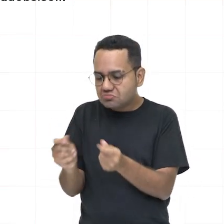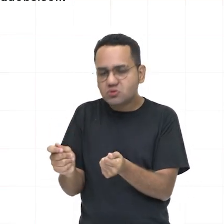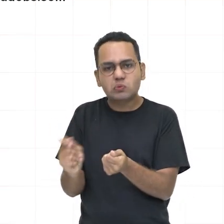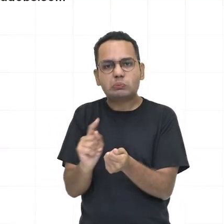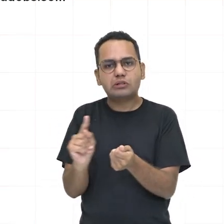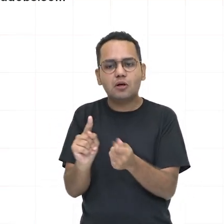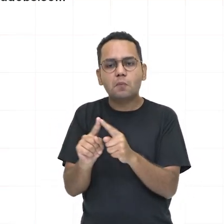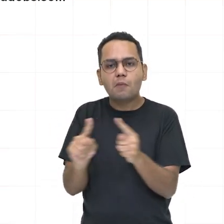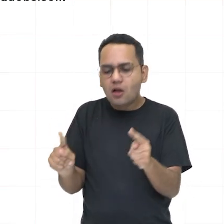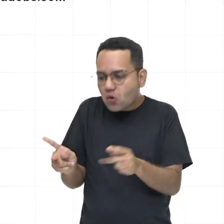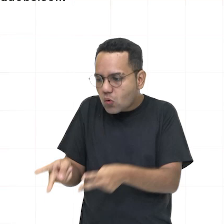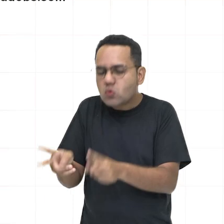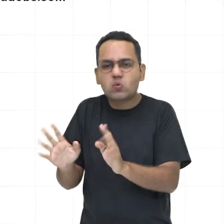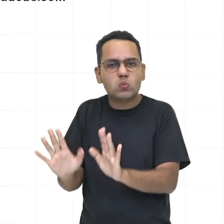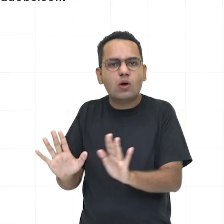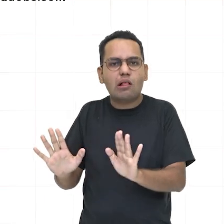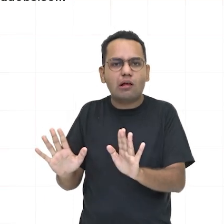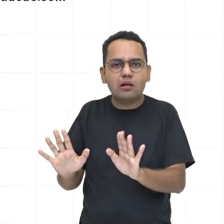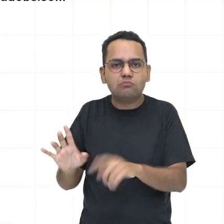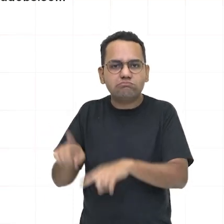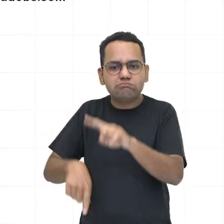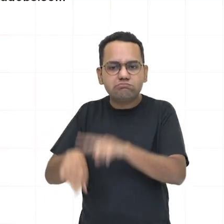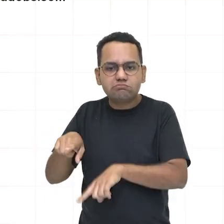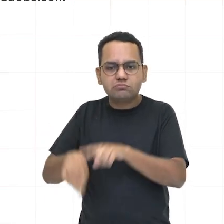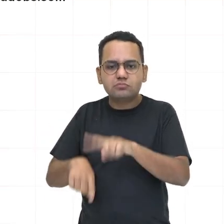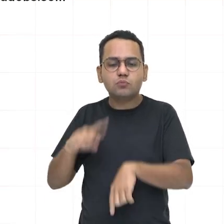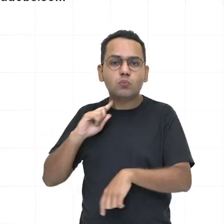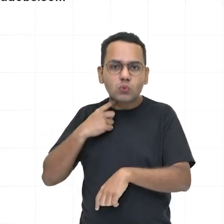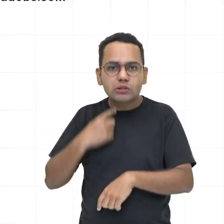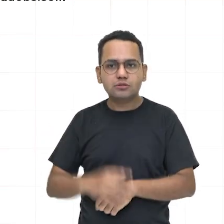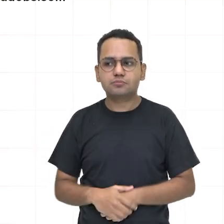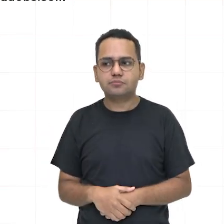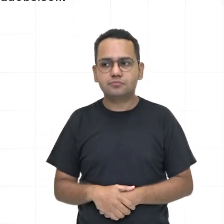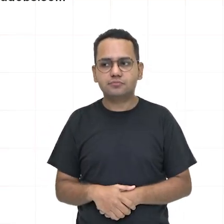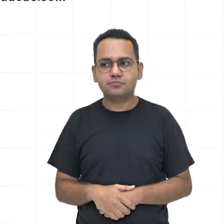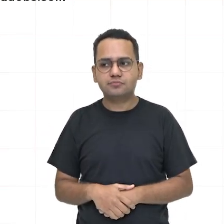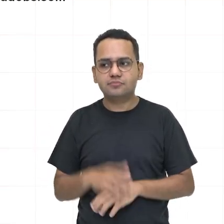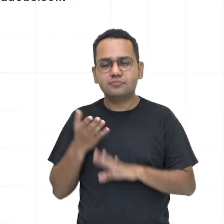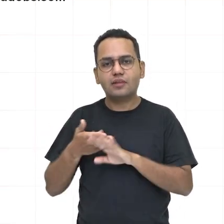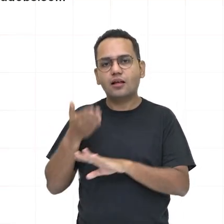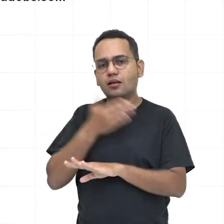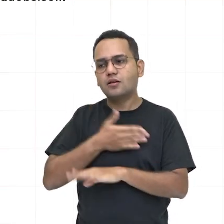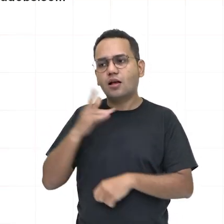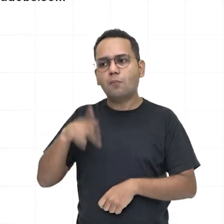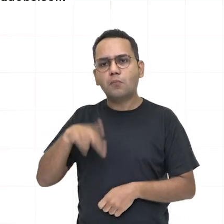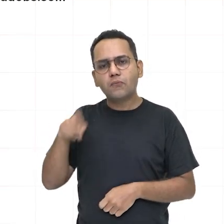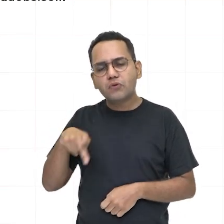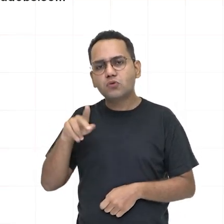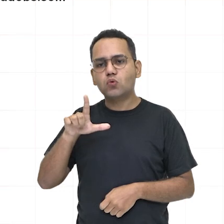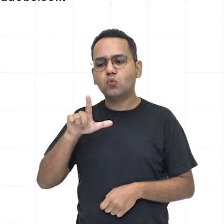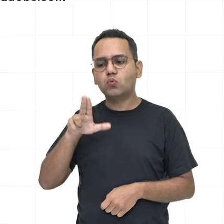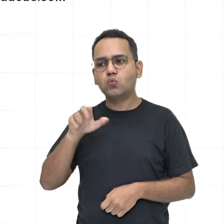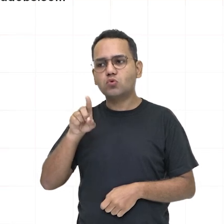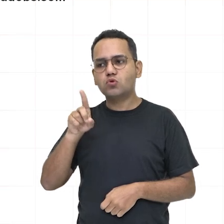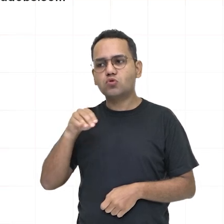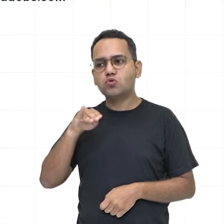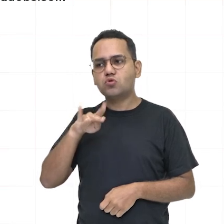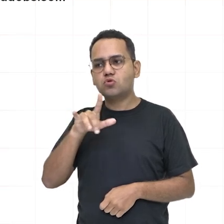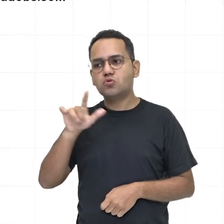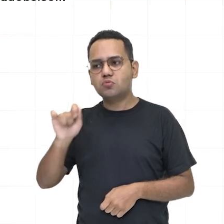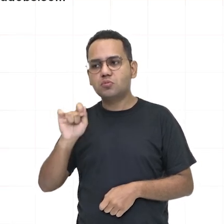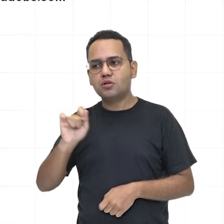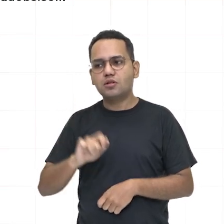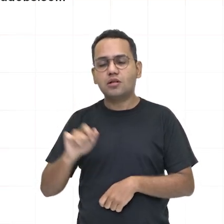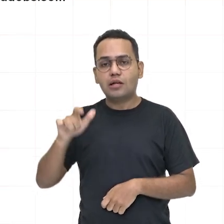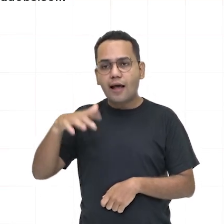lá nos depósitos de lixo. A professora Ludmila ainda há pouco me lembrava sobre o estado das praias de